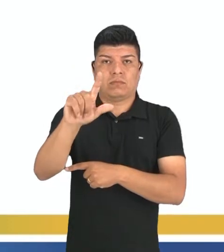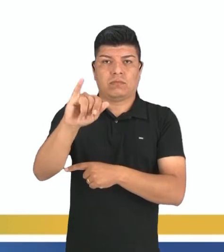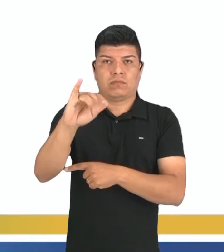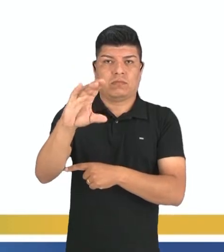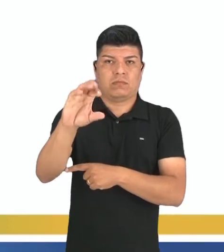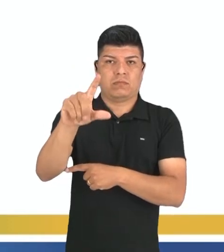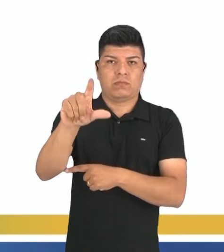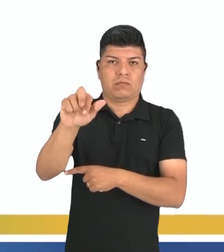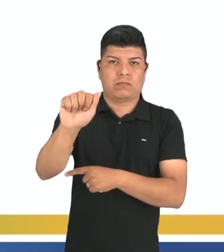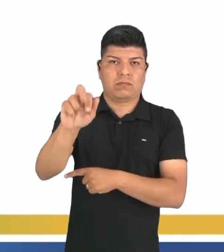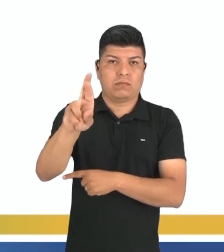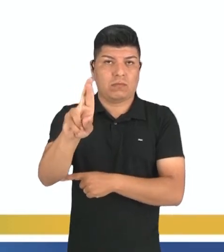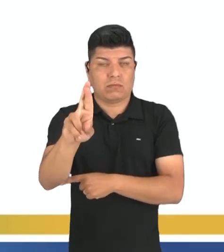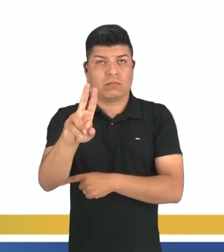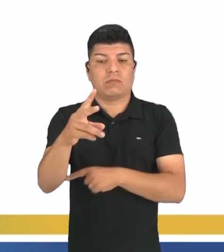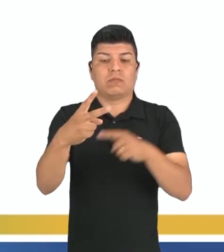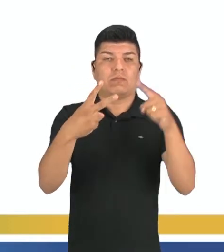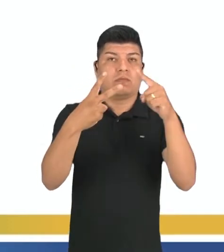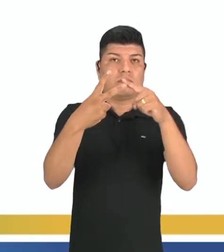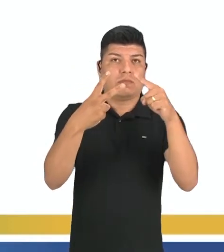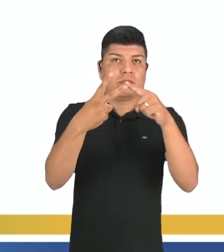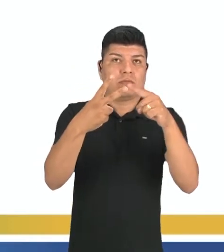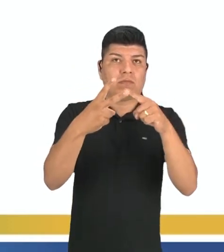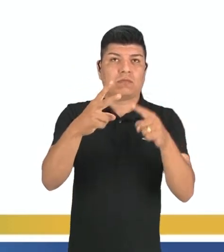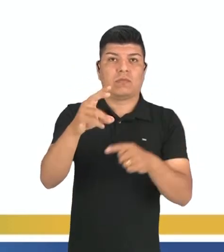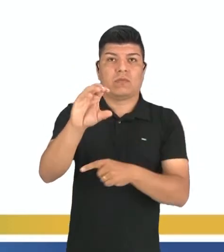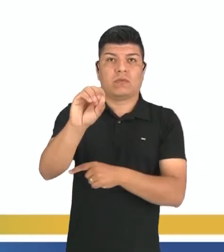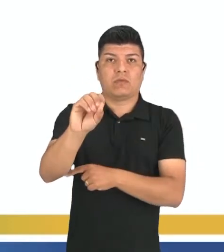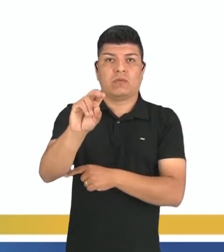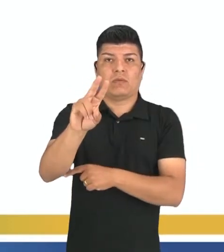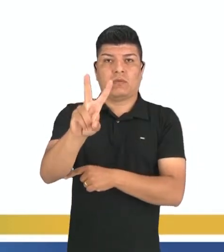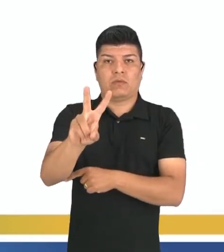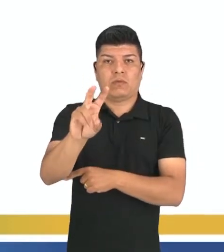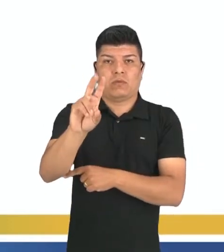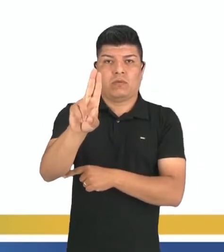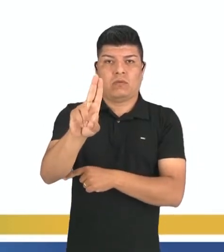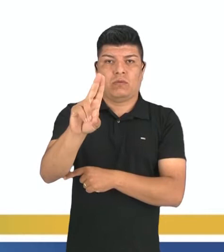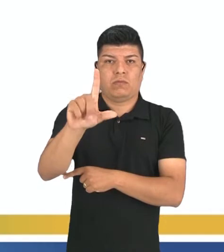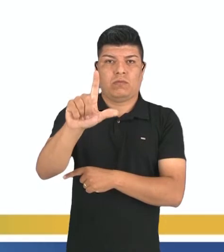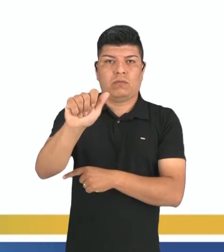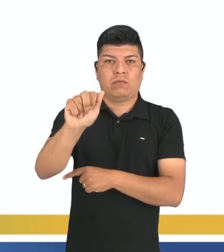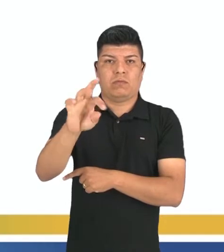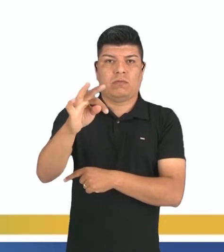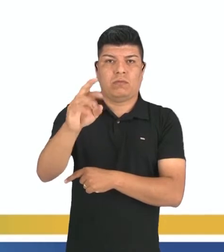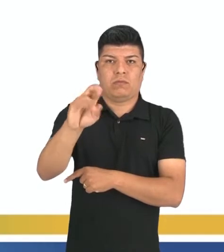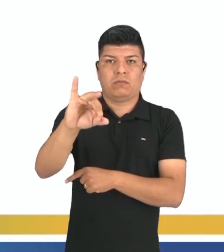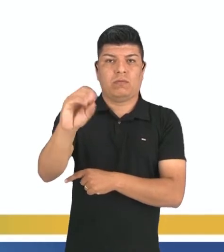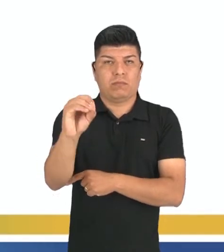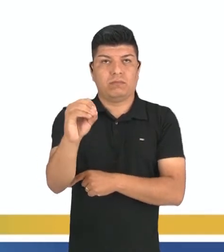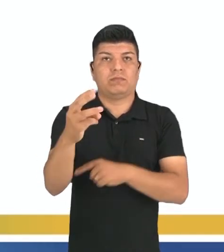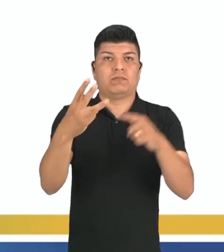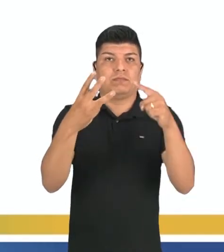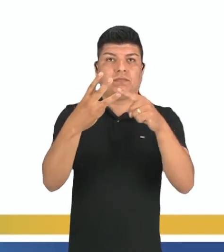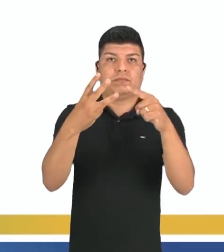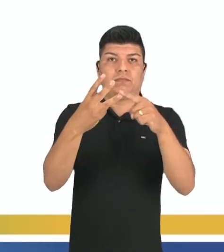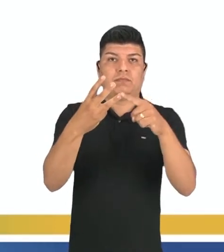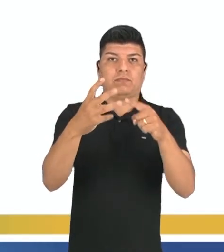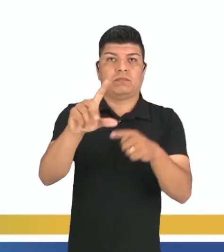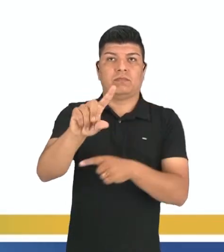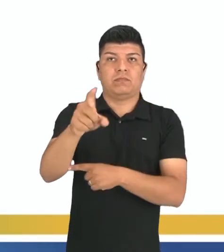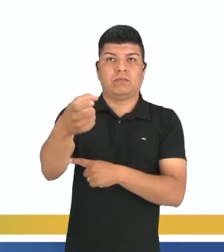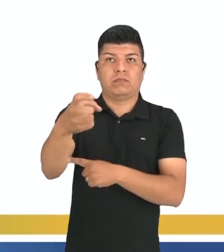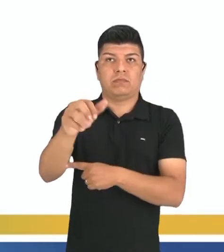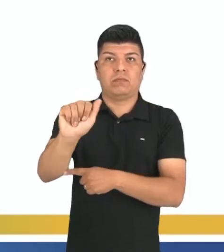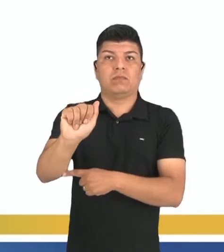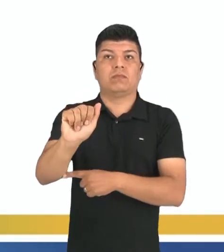uma segunda fase que nós chamamos de ovulatória e uma terceira fase que é a fase lútea. A primeira fase vai